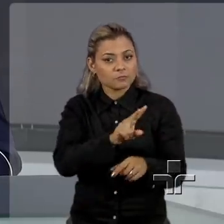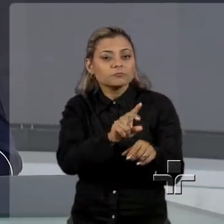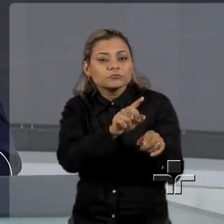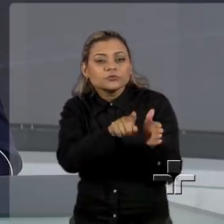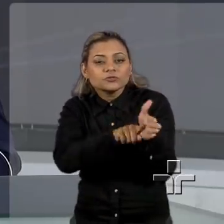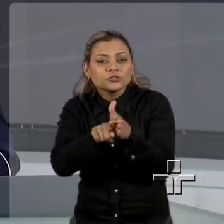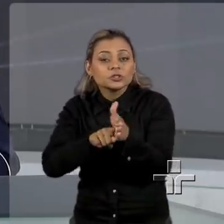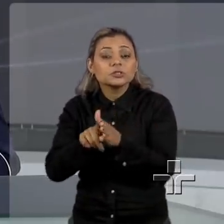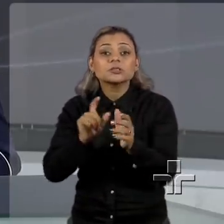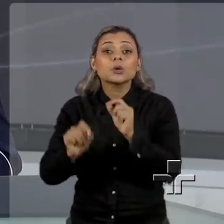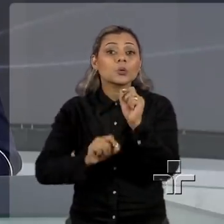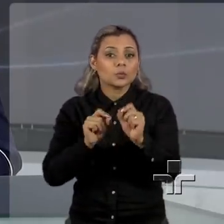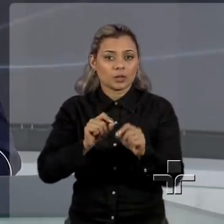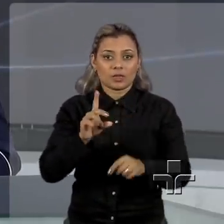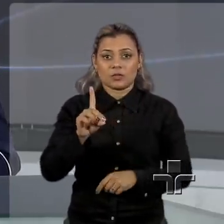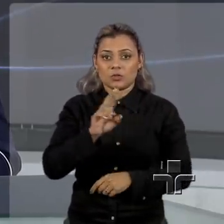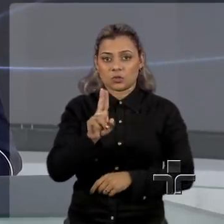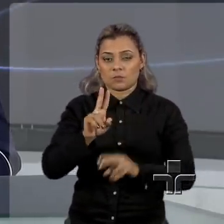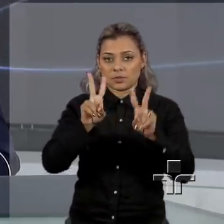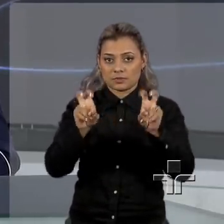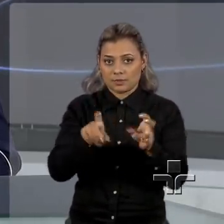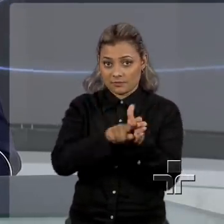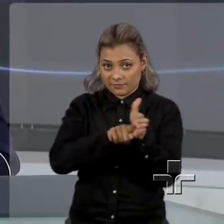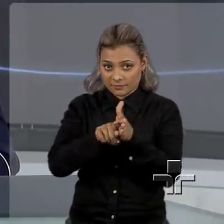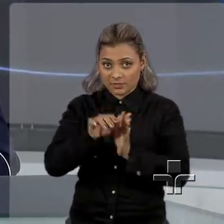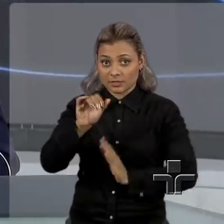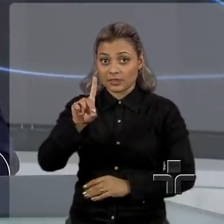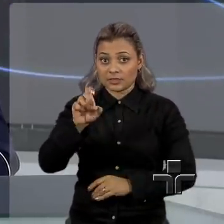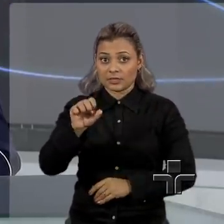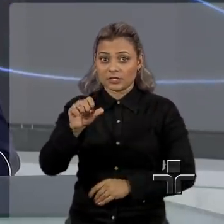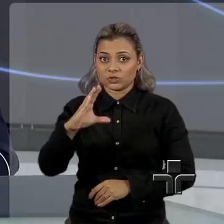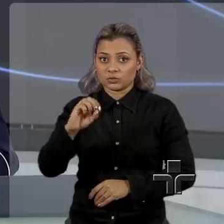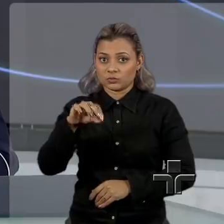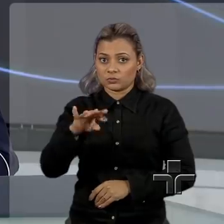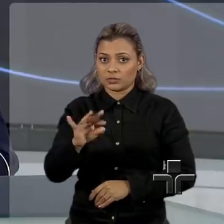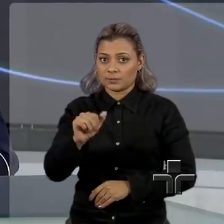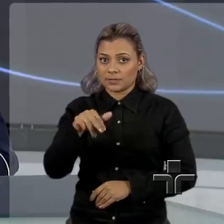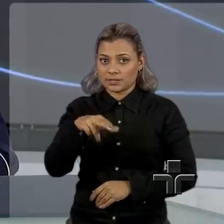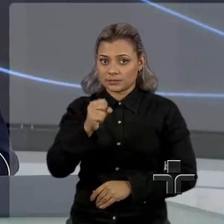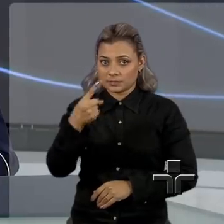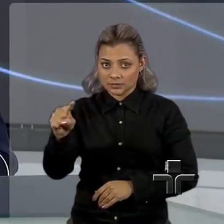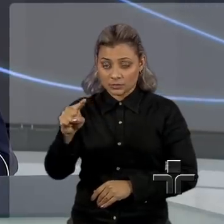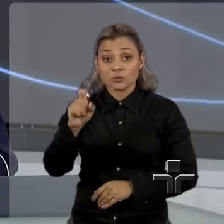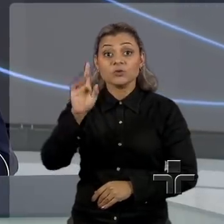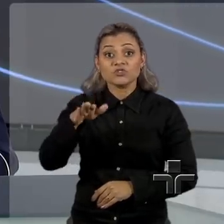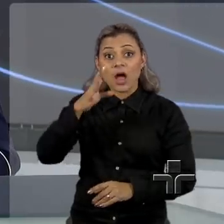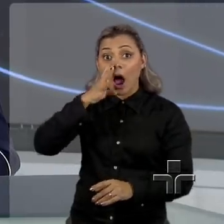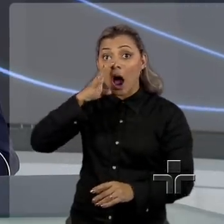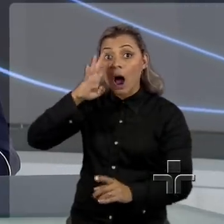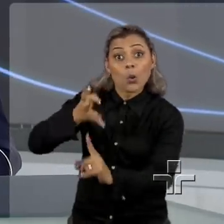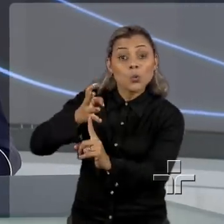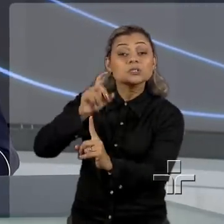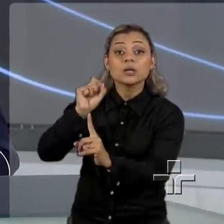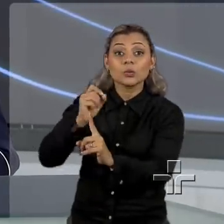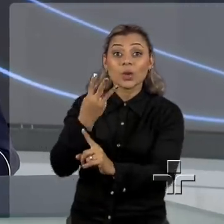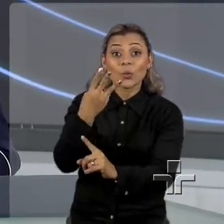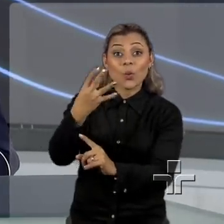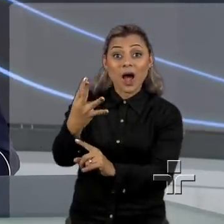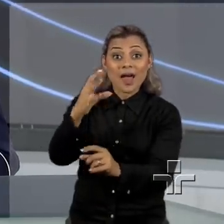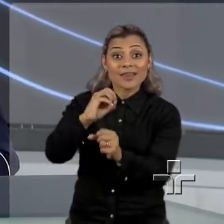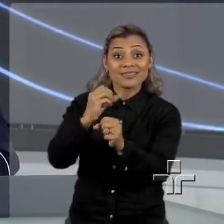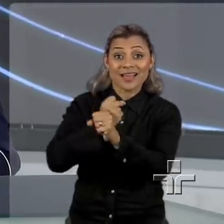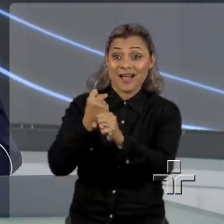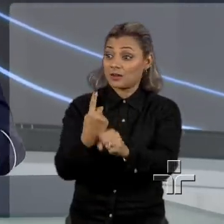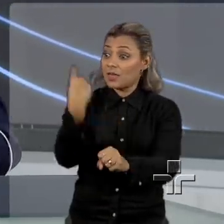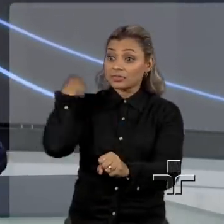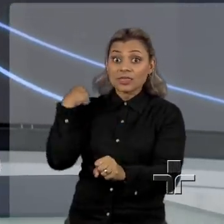Operação Descontaminação. Temer é acusado de ser chefe de organização criminosa há 40 anos e as propinas desviadas